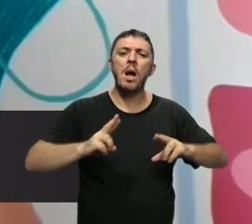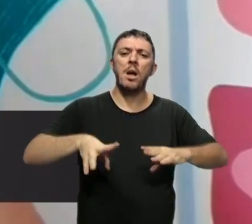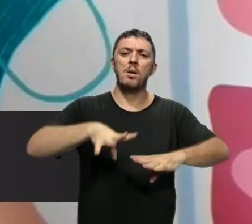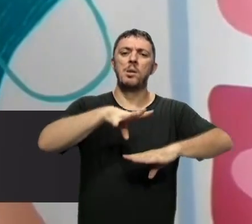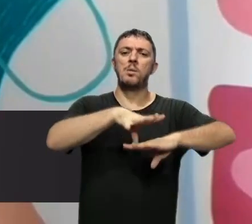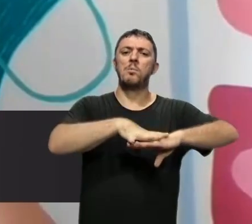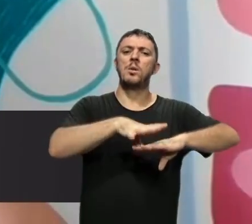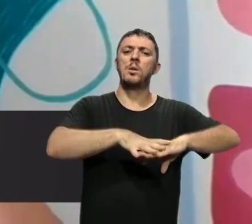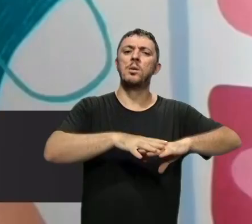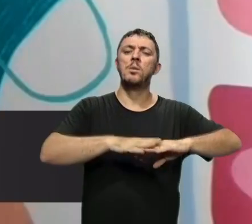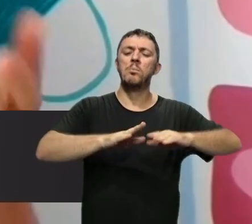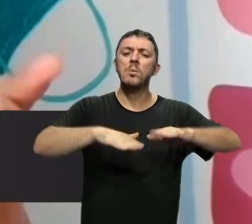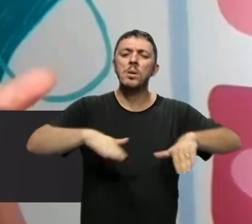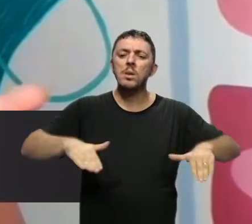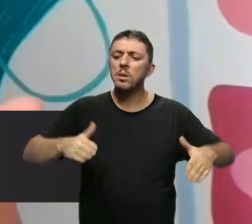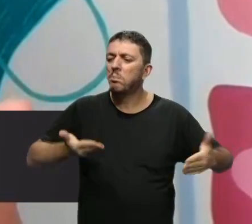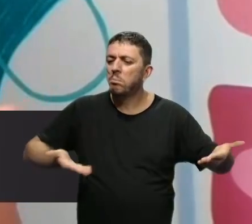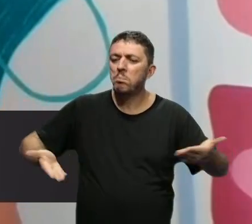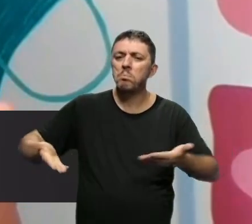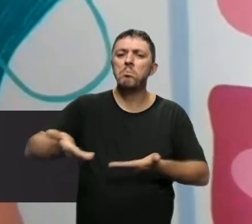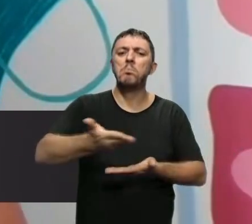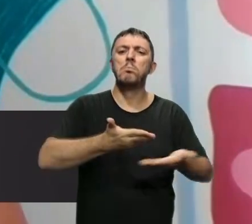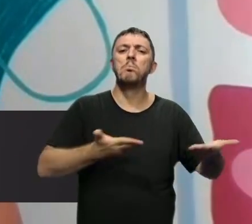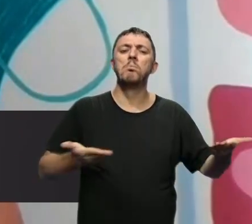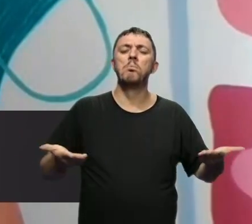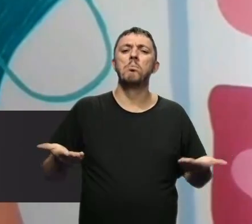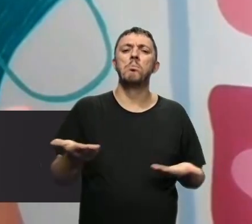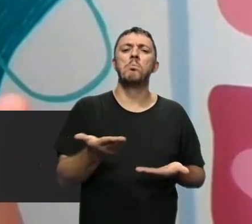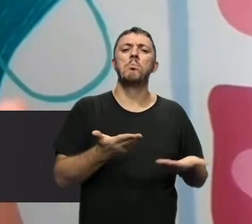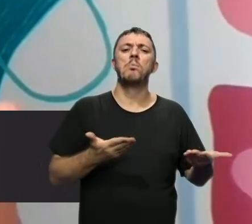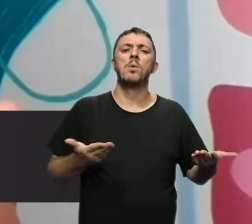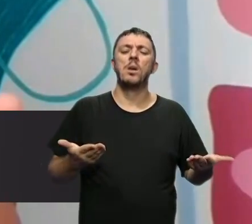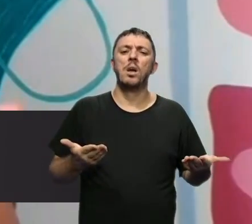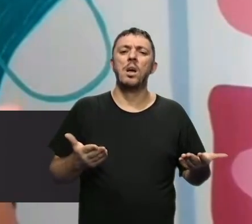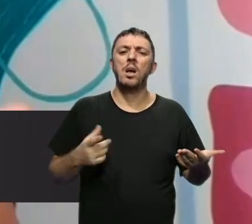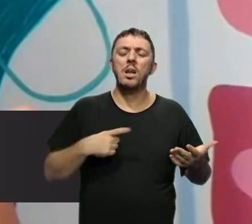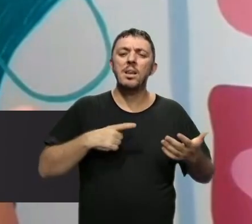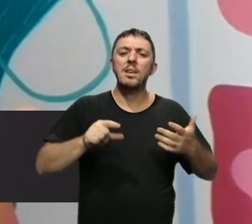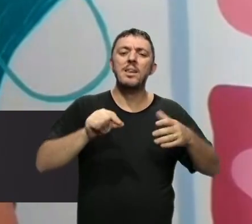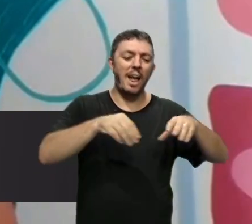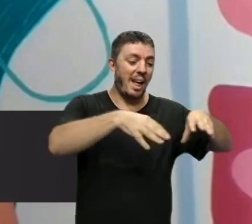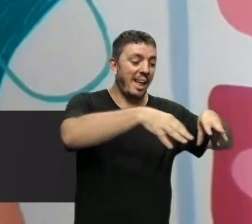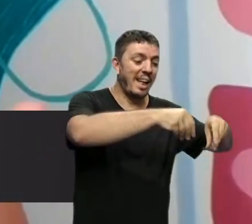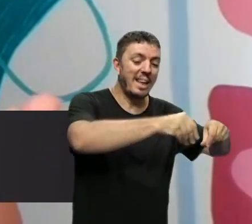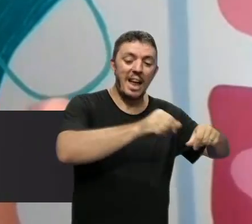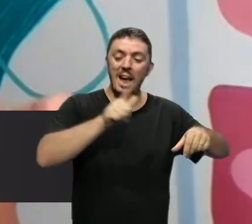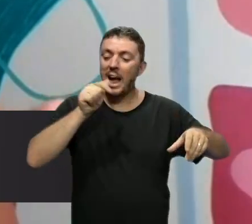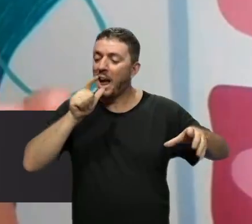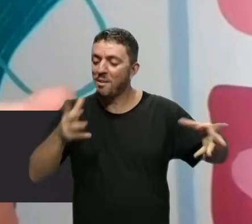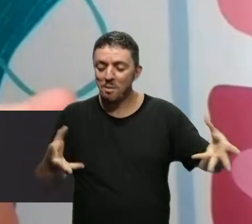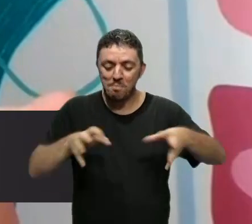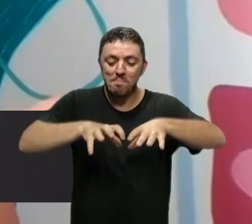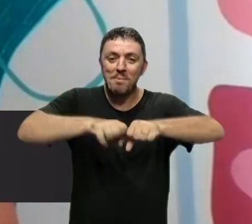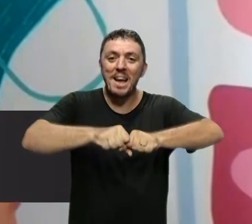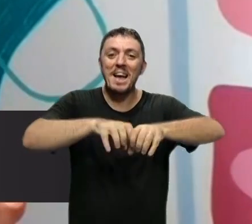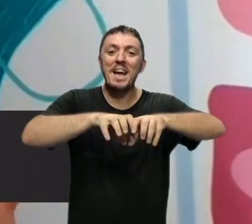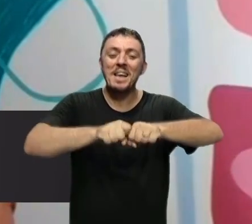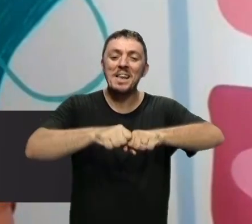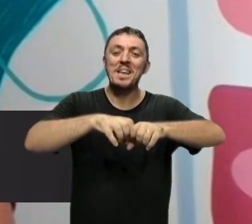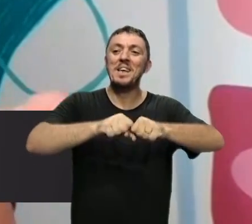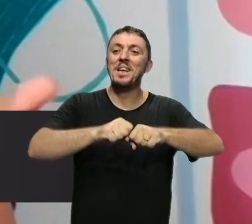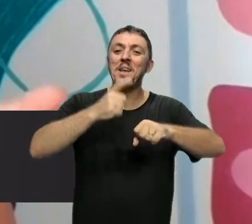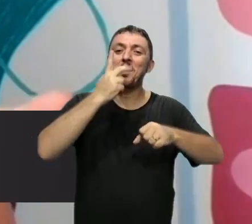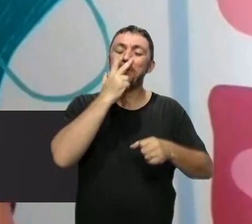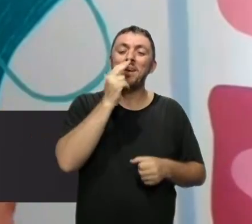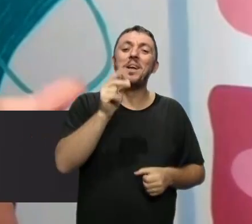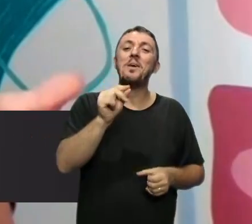crianças encontrando uma densidade certa da massa, da mistura da areia com a água, para a hora que ela virar o